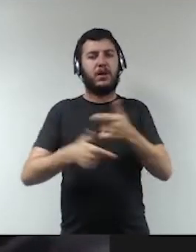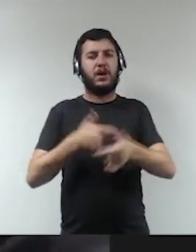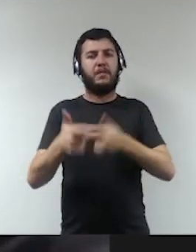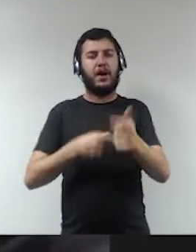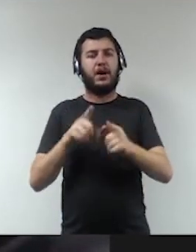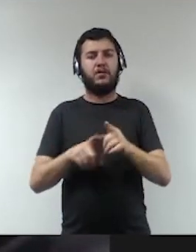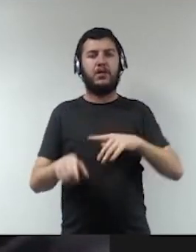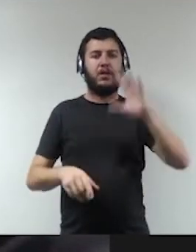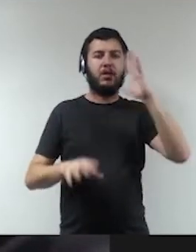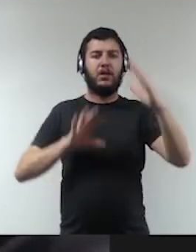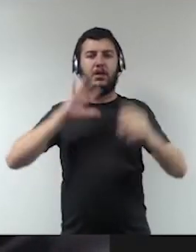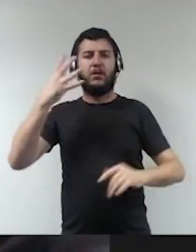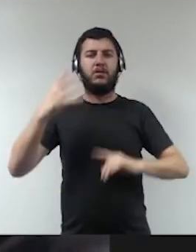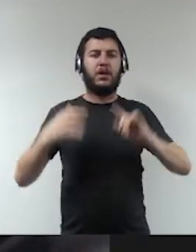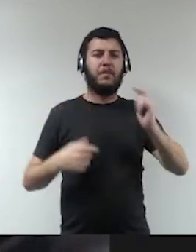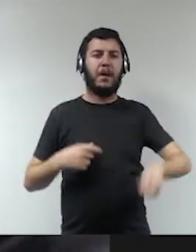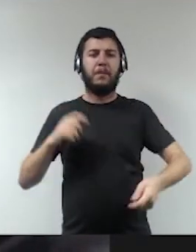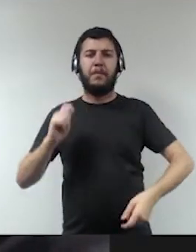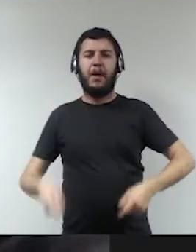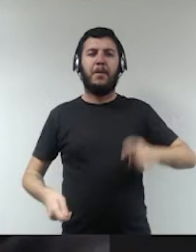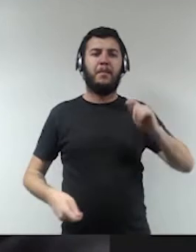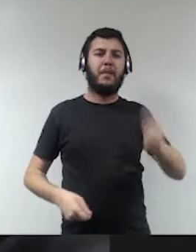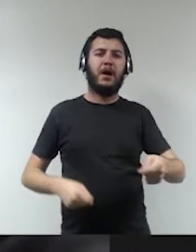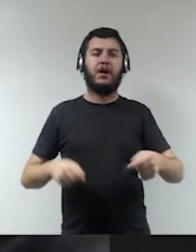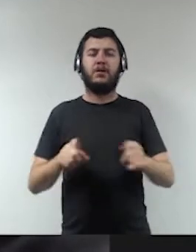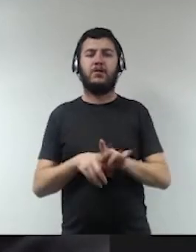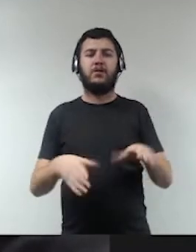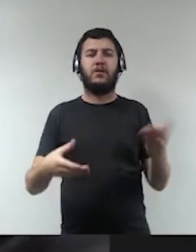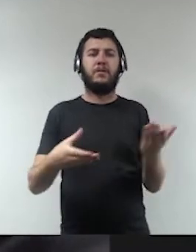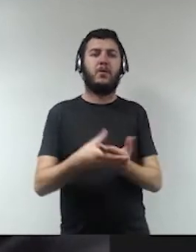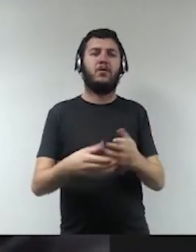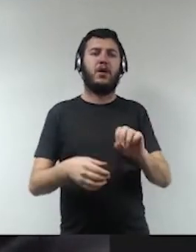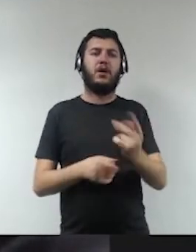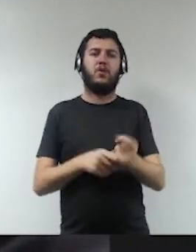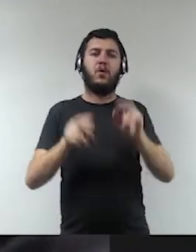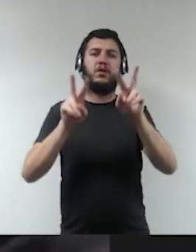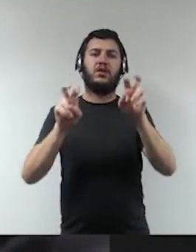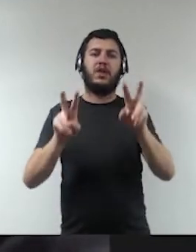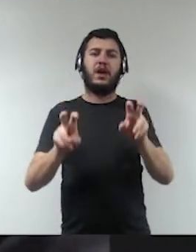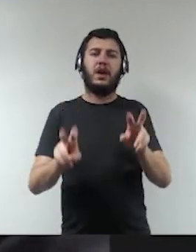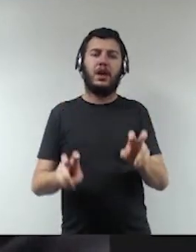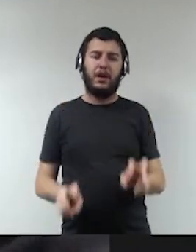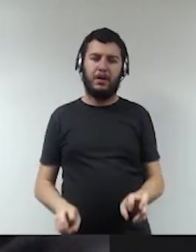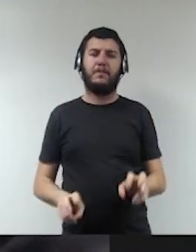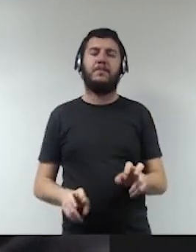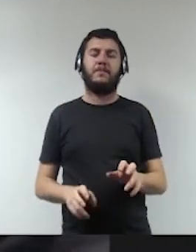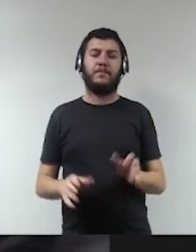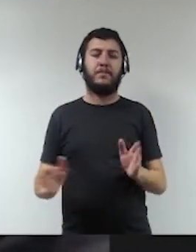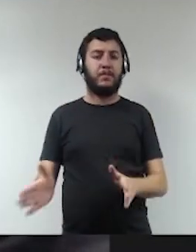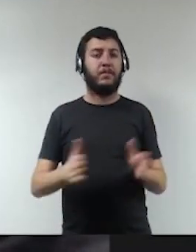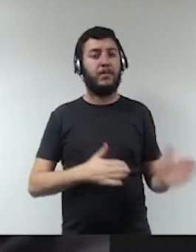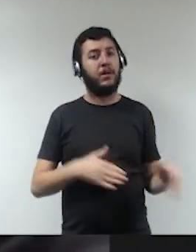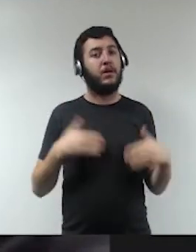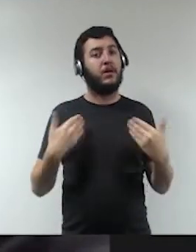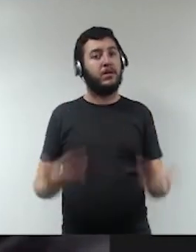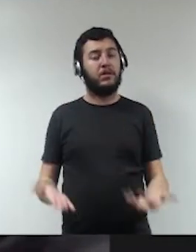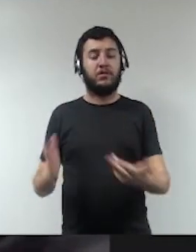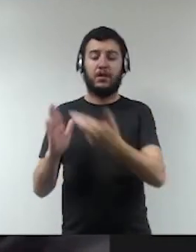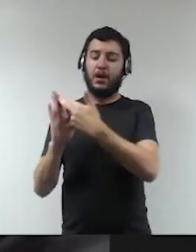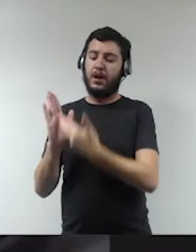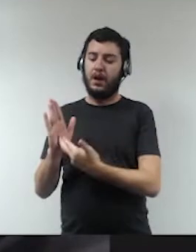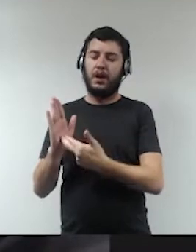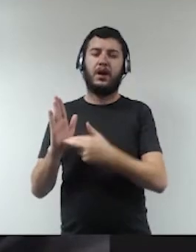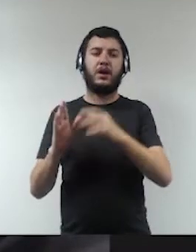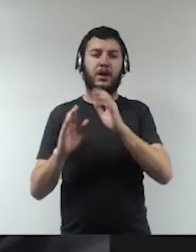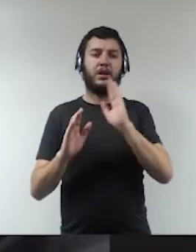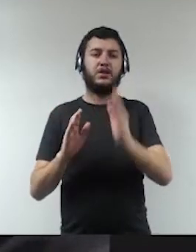dessa ou daquela maneira sobre determinado tema. E, portanto, na ausência de uma regra